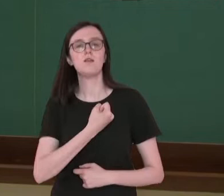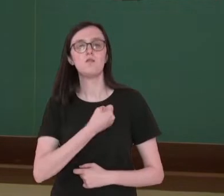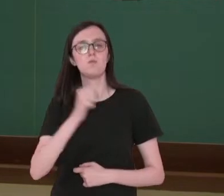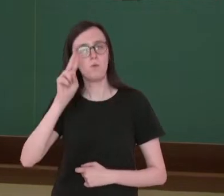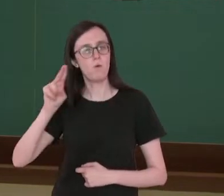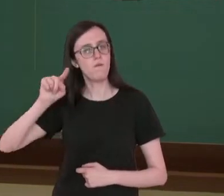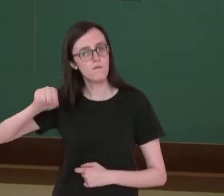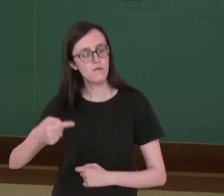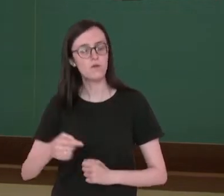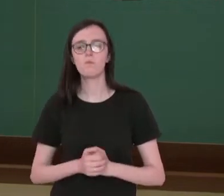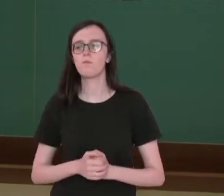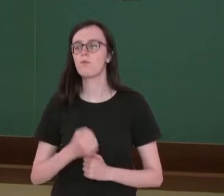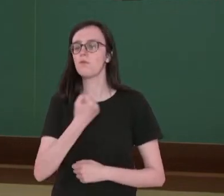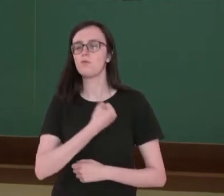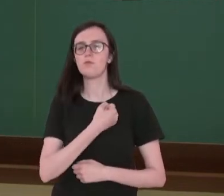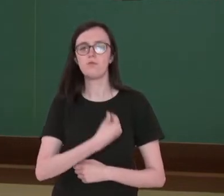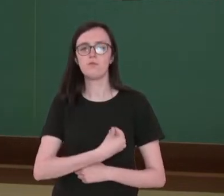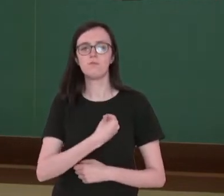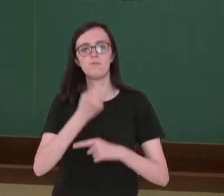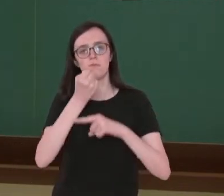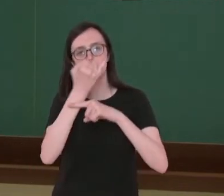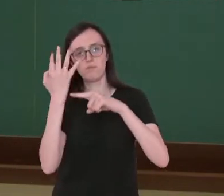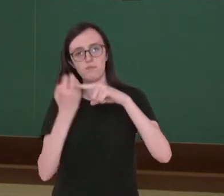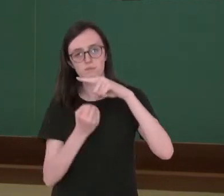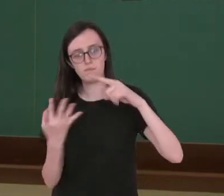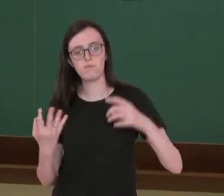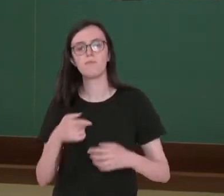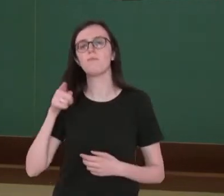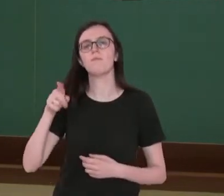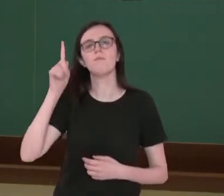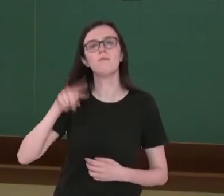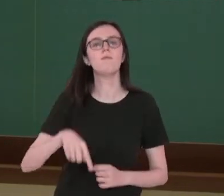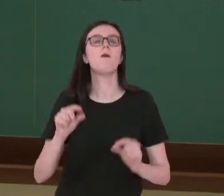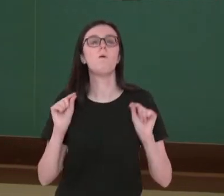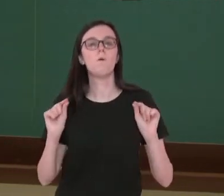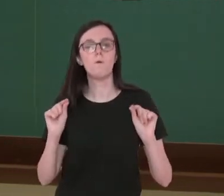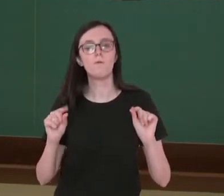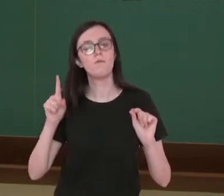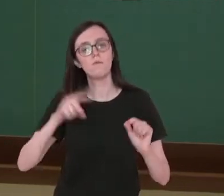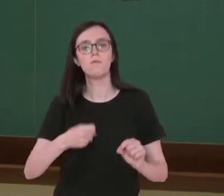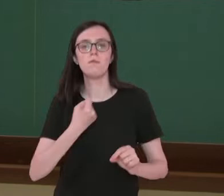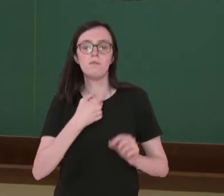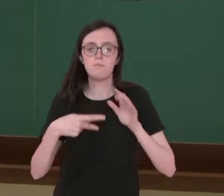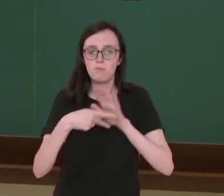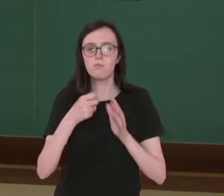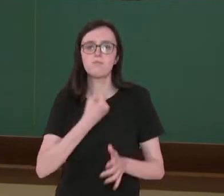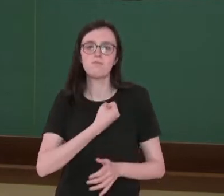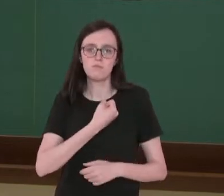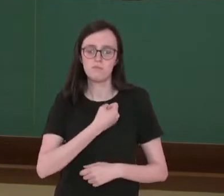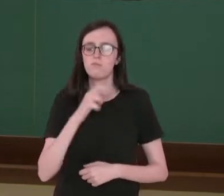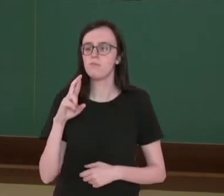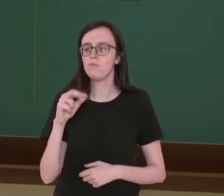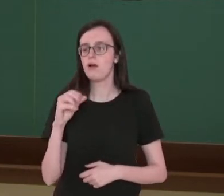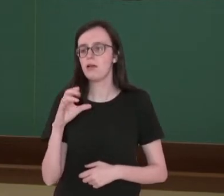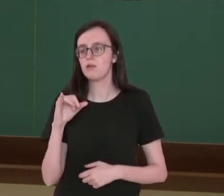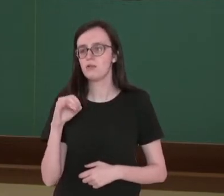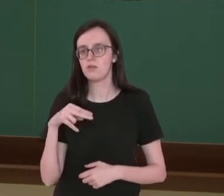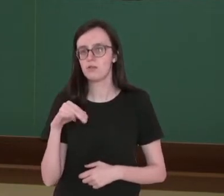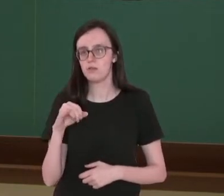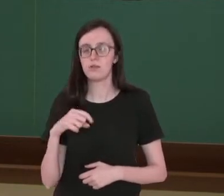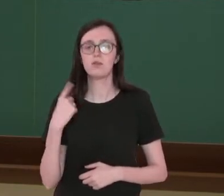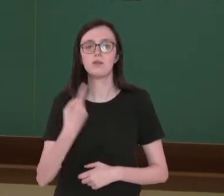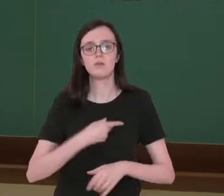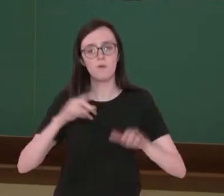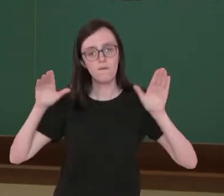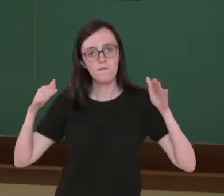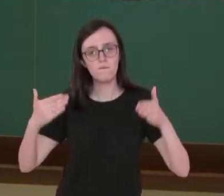vírgula, o número que aparece em fração. Então, esses são exatamente os racionais. E a gente vai resolver alguns problemas